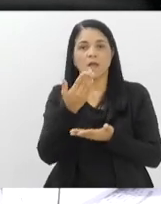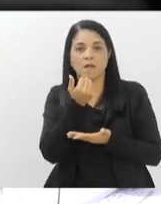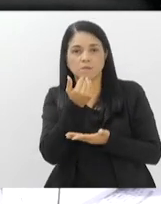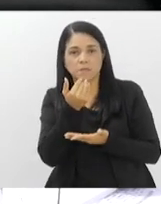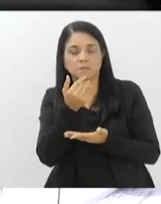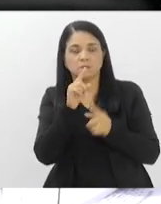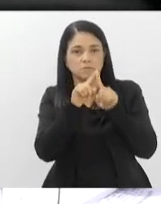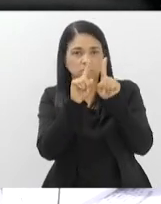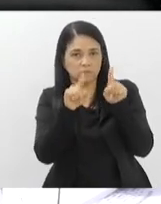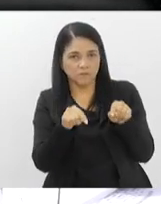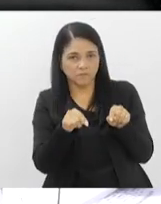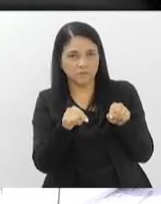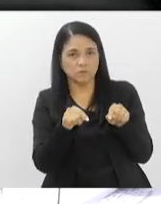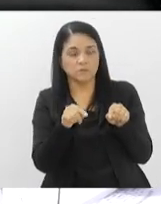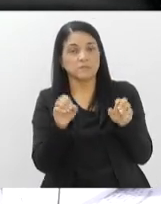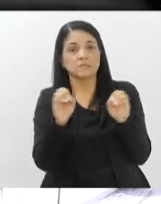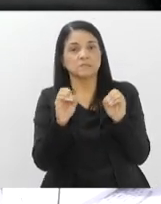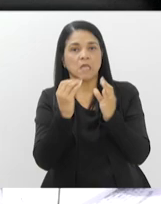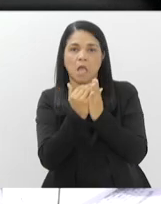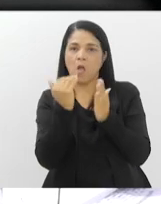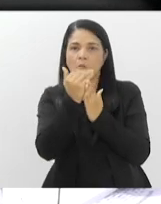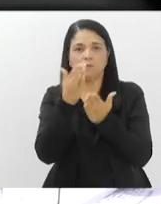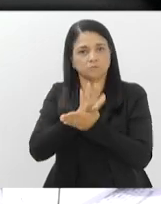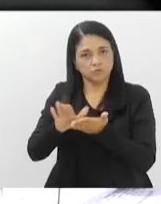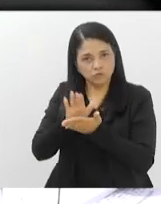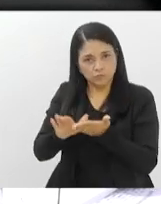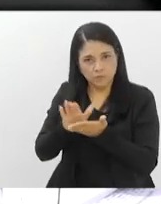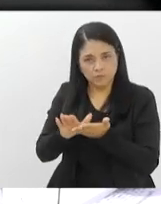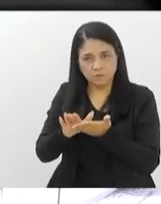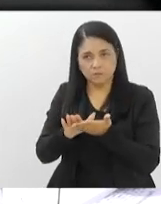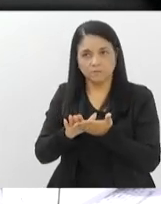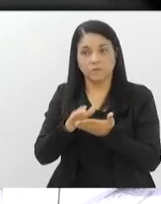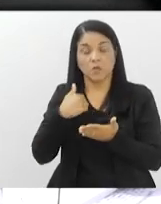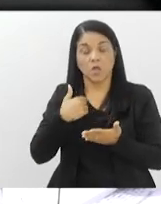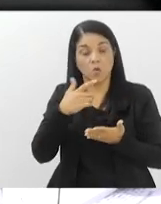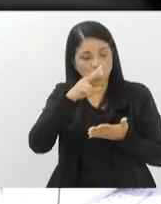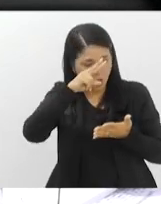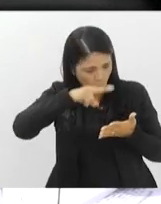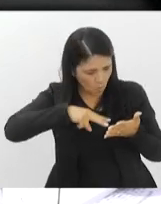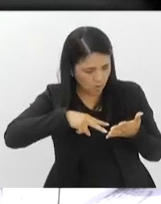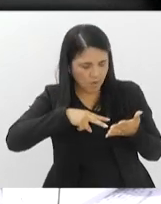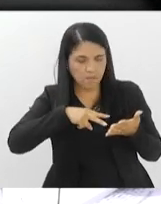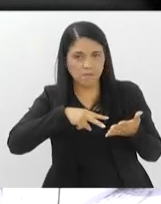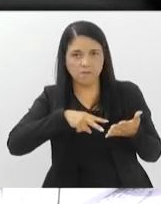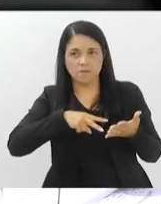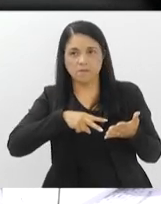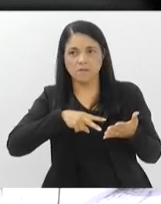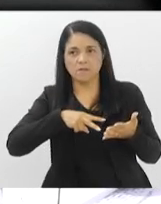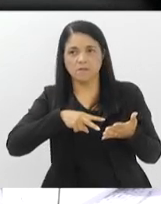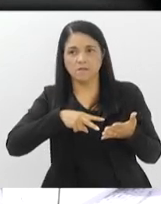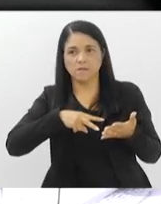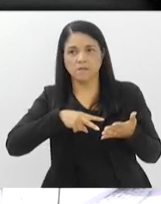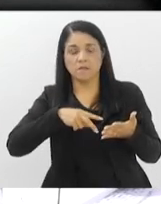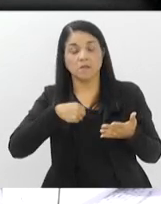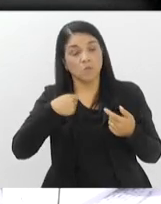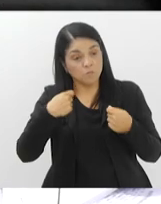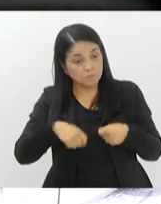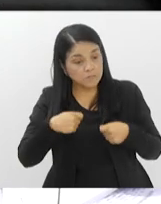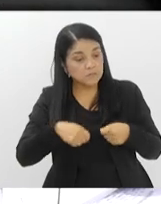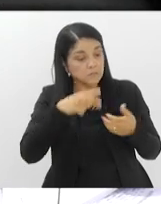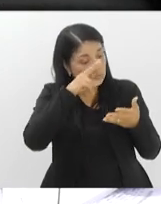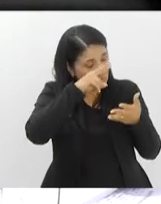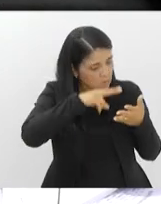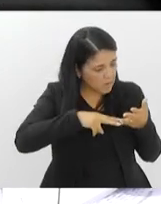servidores sem aumento de despesa. Porque quando eu li, senhor presidente, Eu tenho que ler e li